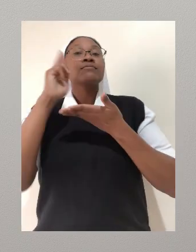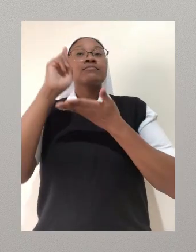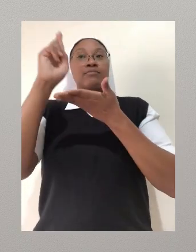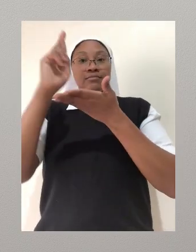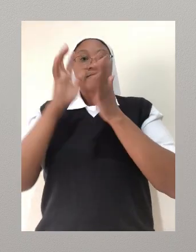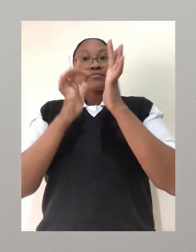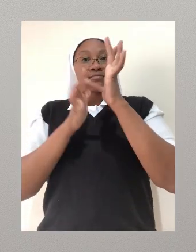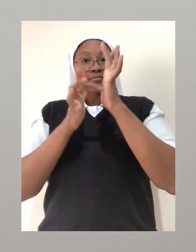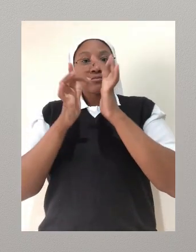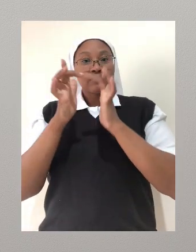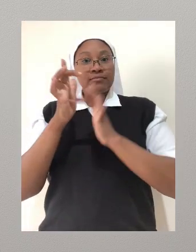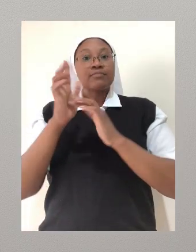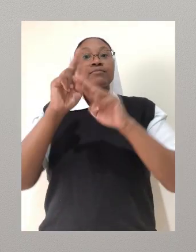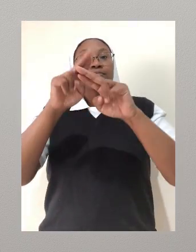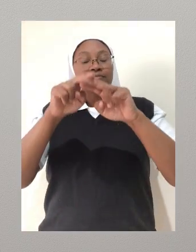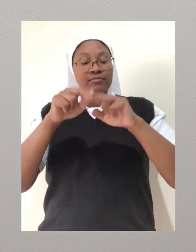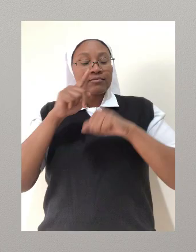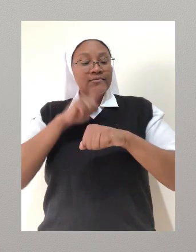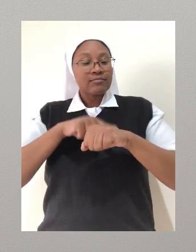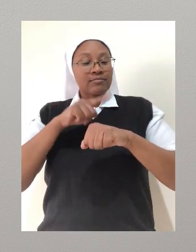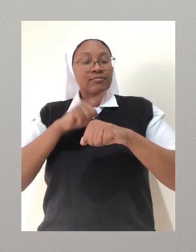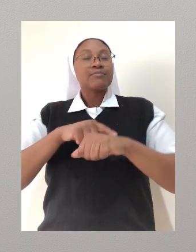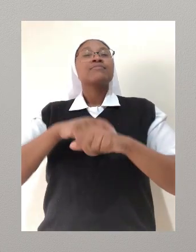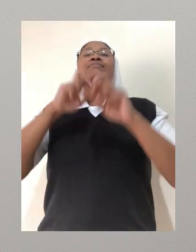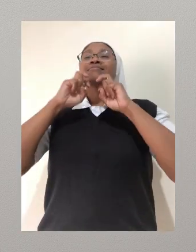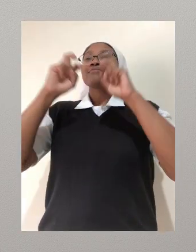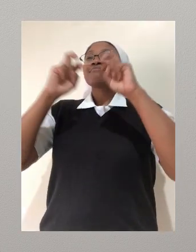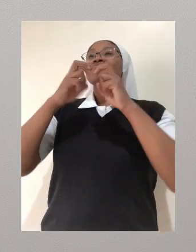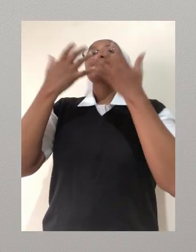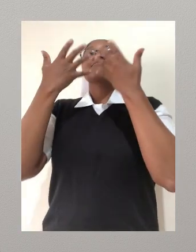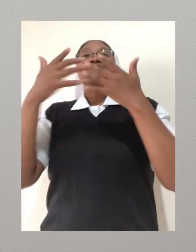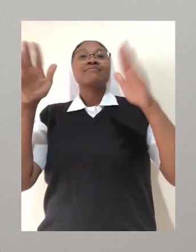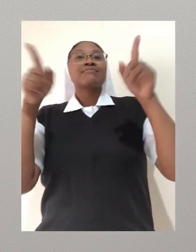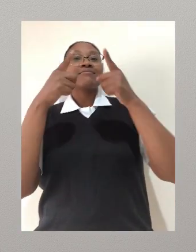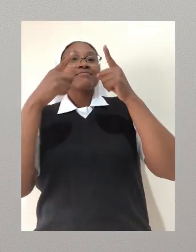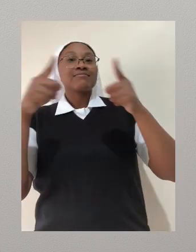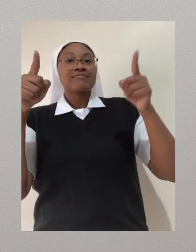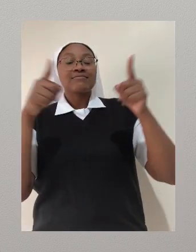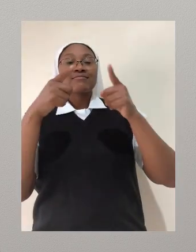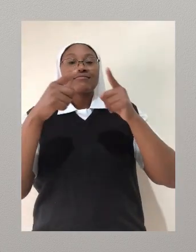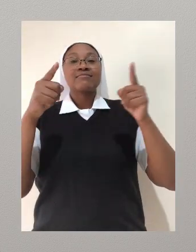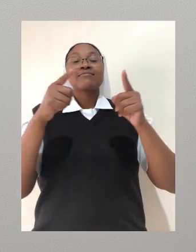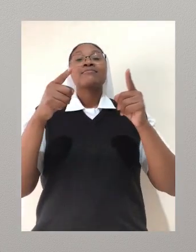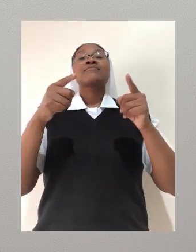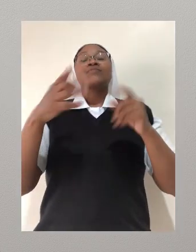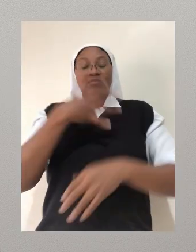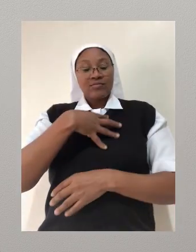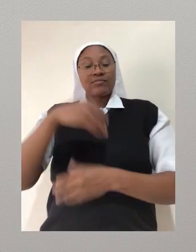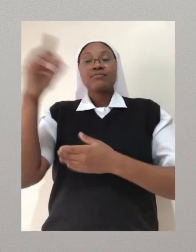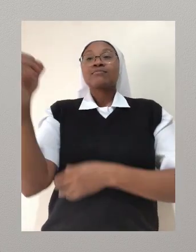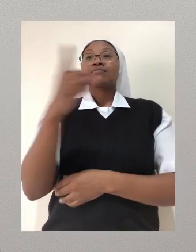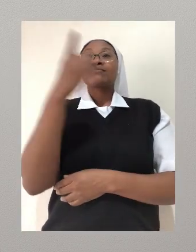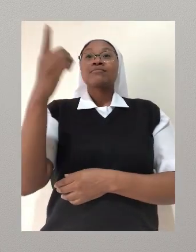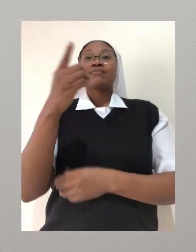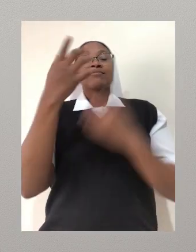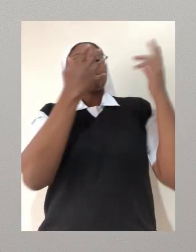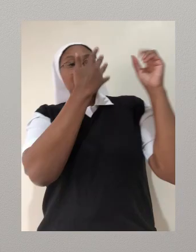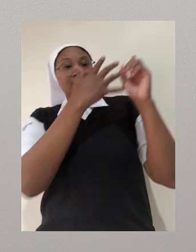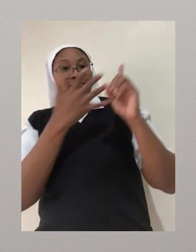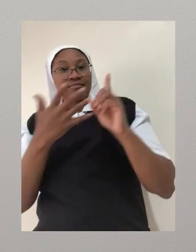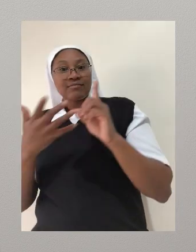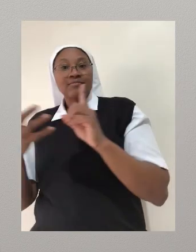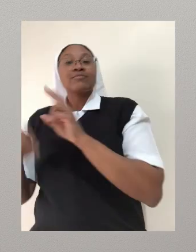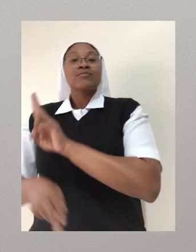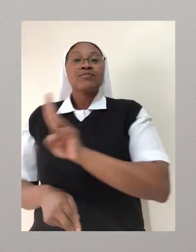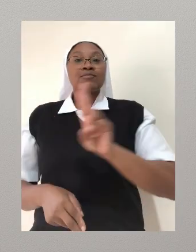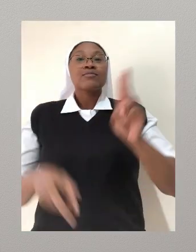senhor Jesus Cristo e naquele tempo gritavam me cantavam Hosana o filho de Davi bendito que vem